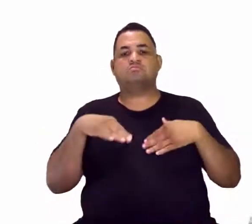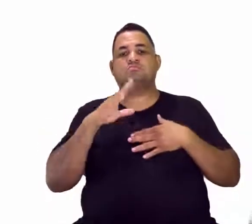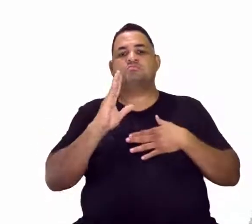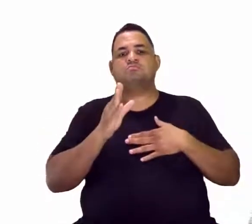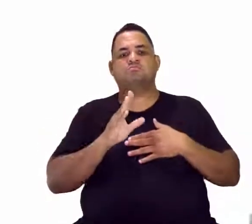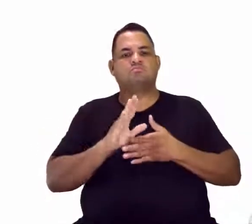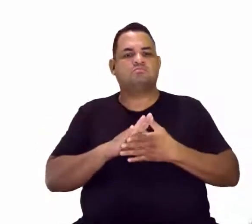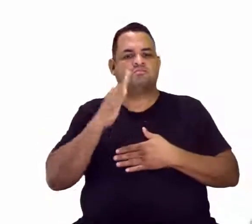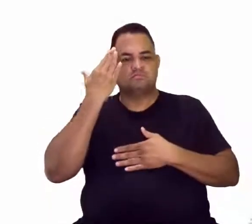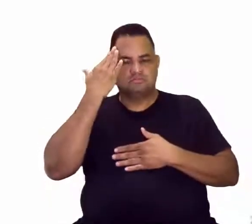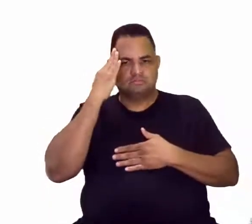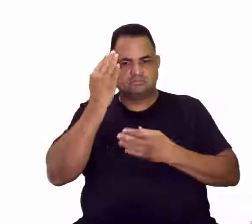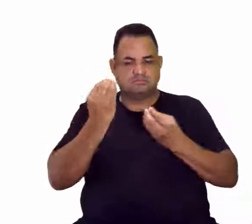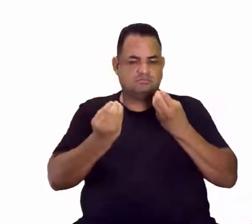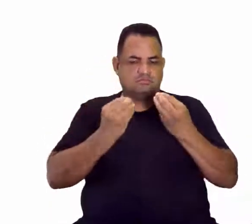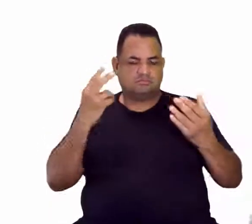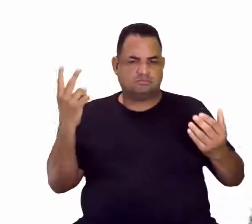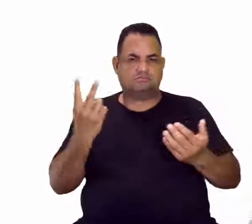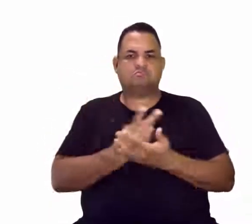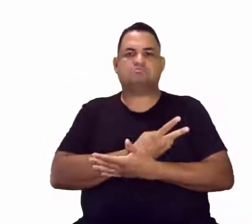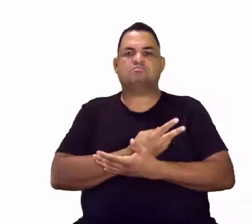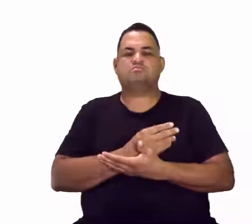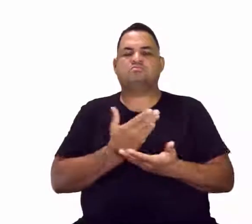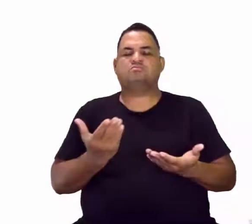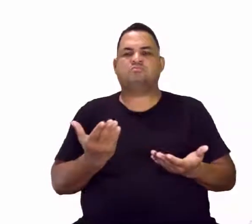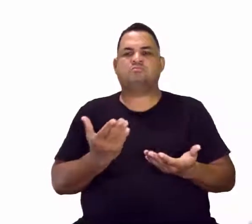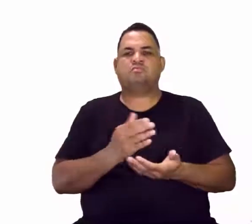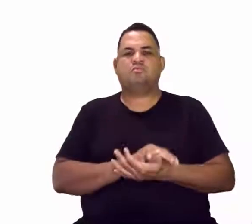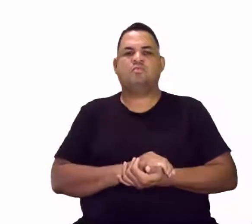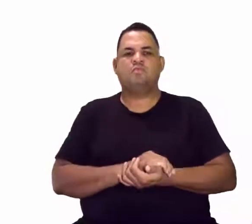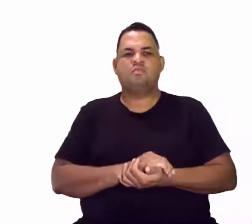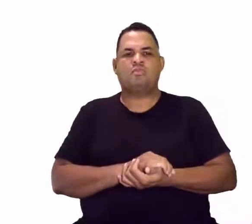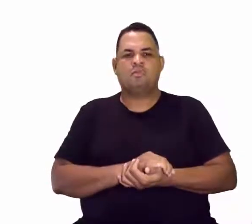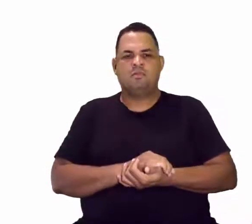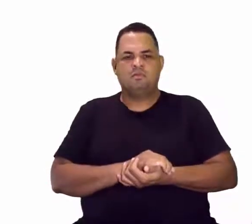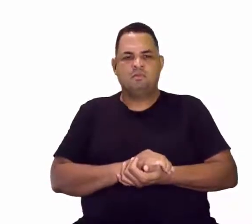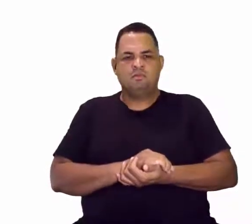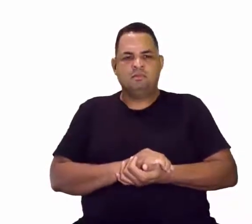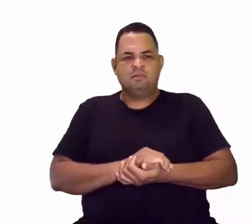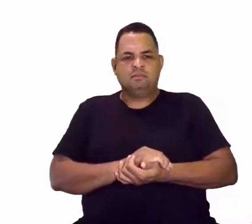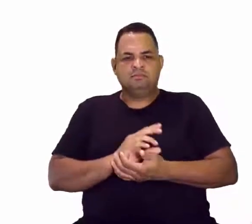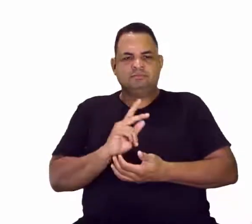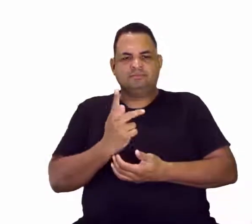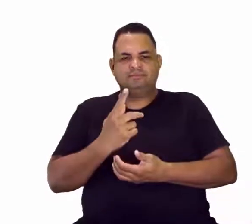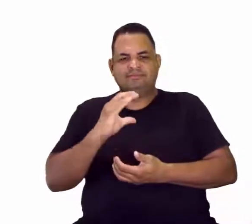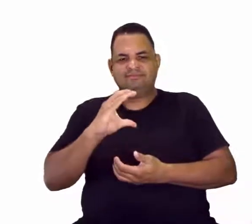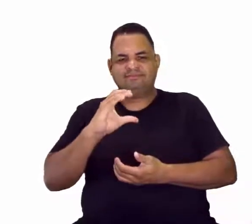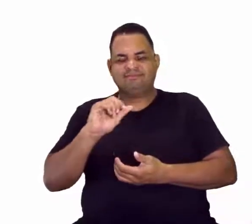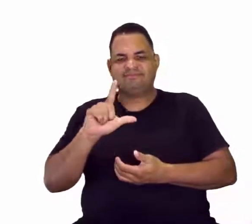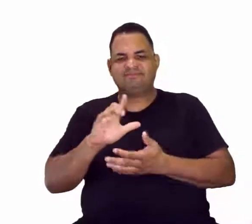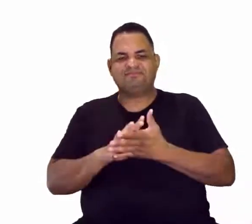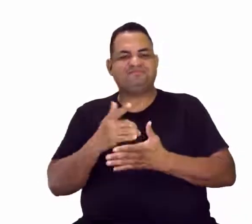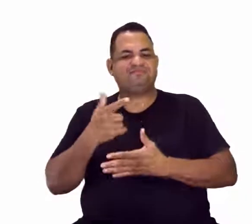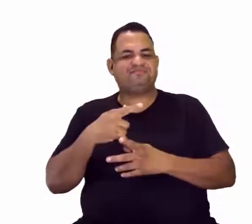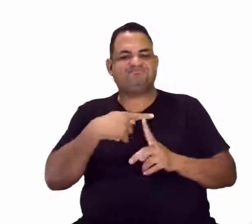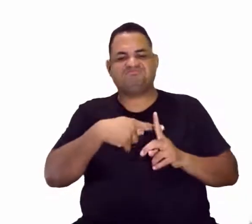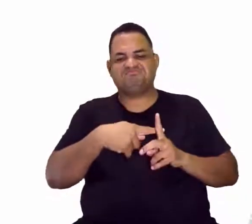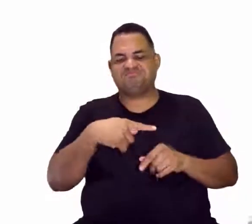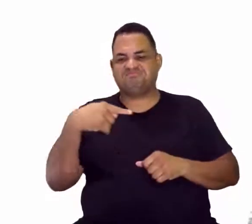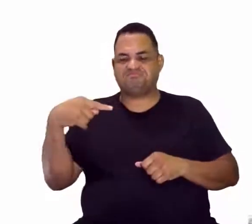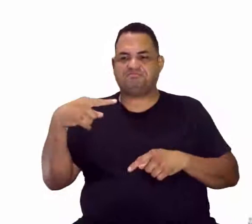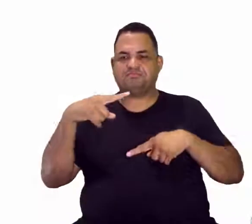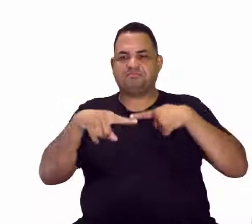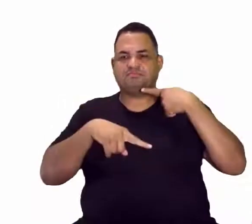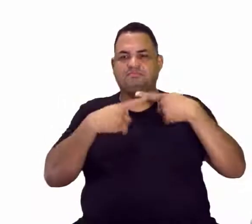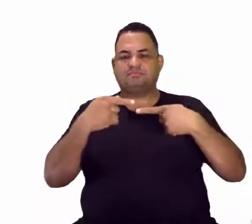funciona a ionização. Nós vimos que o cloreto de hidrogênio não tinha carga, mas